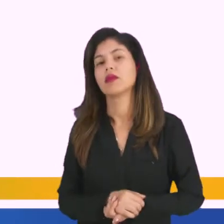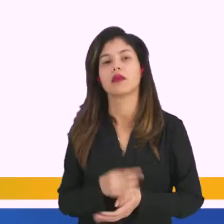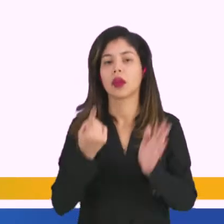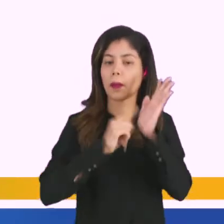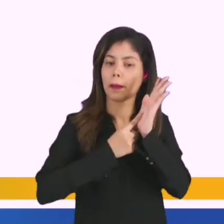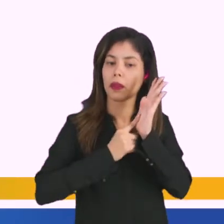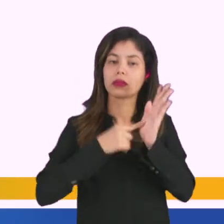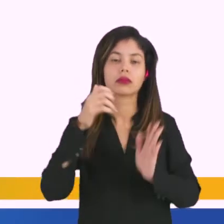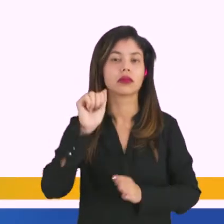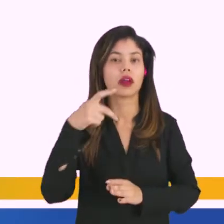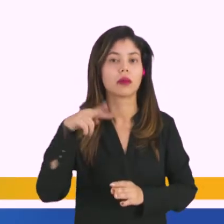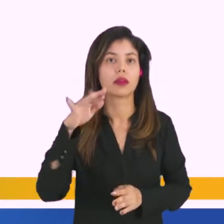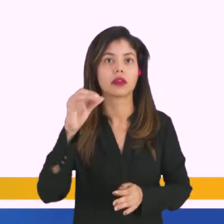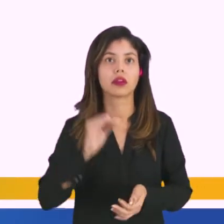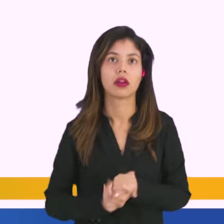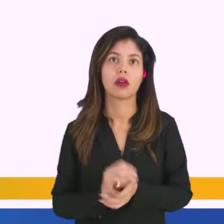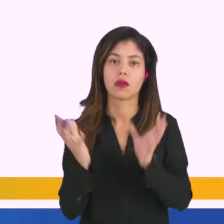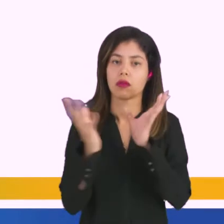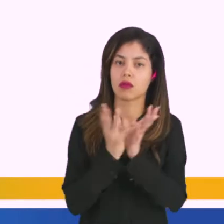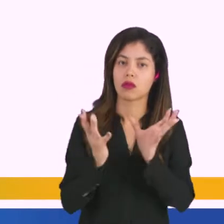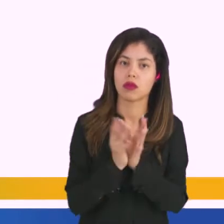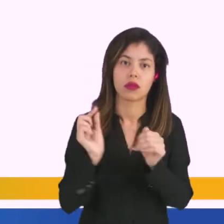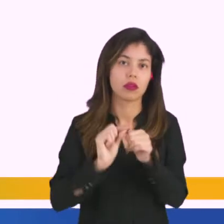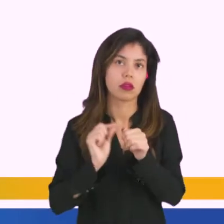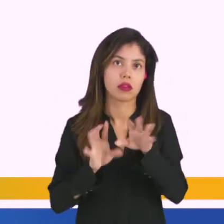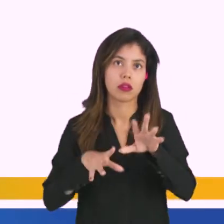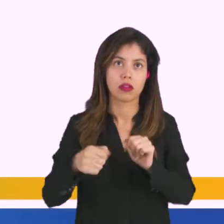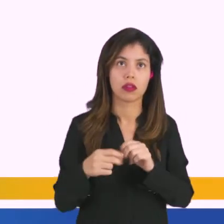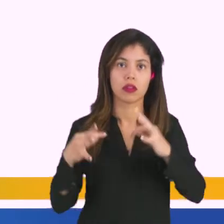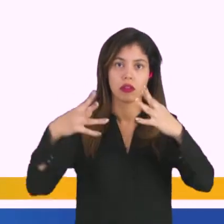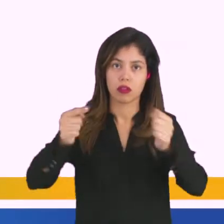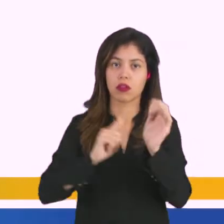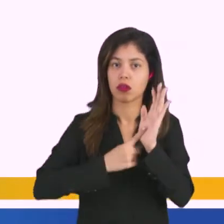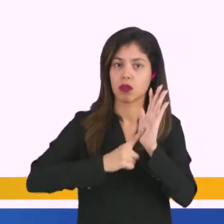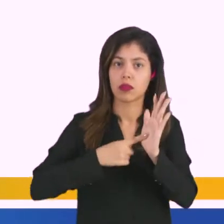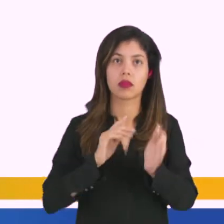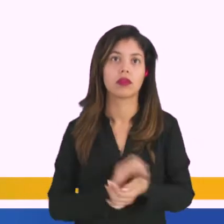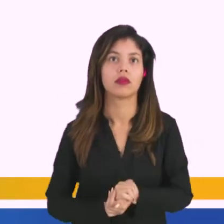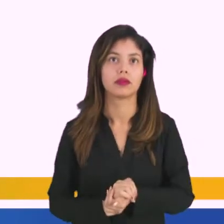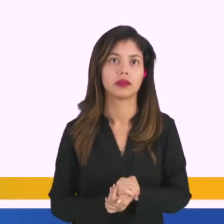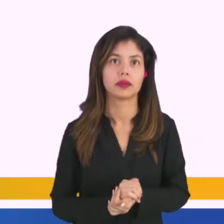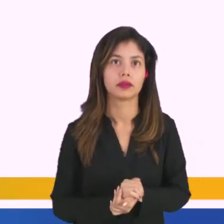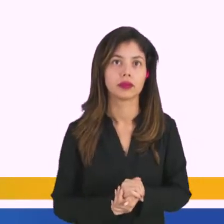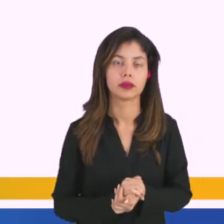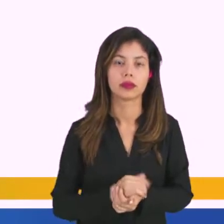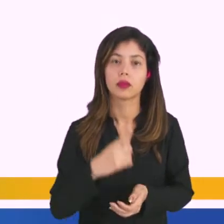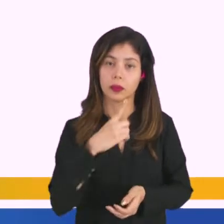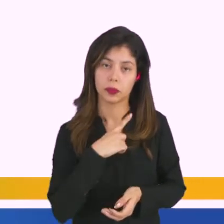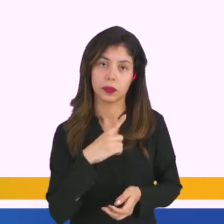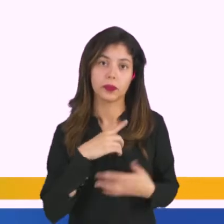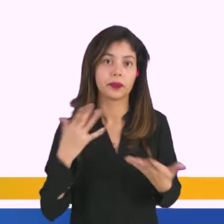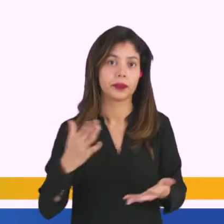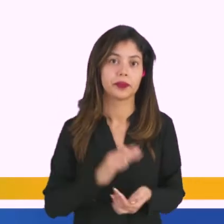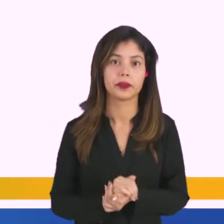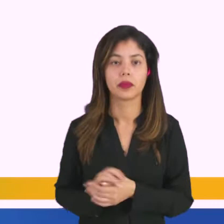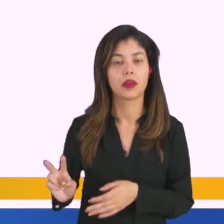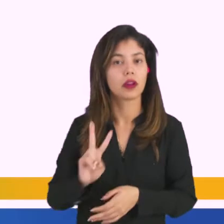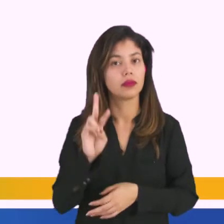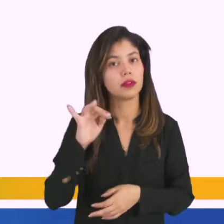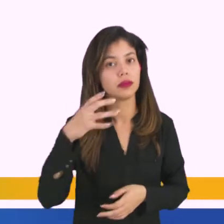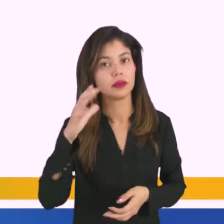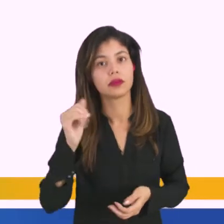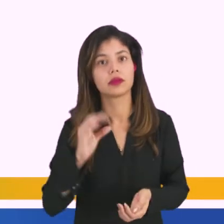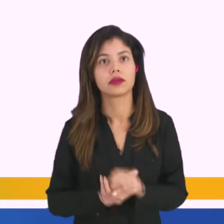ponto amostral e o conjunto formado pelos pontos amostrais que nos favorecem é chamado